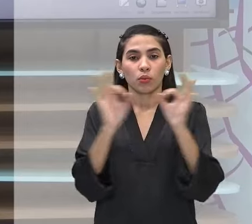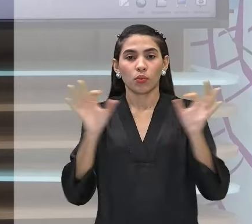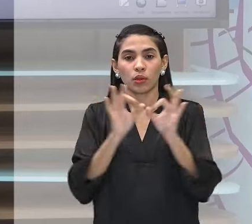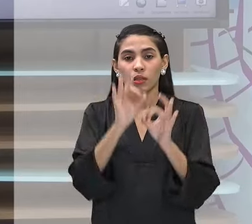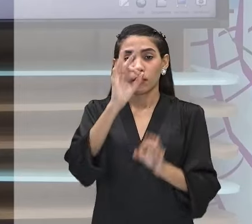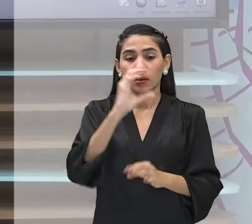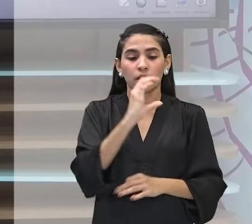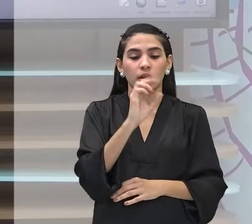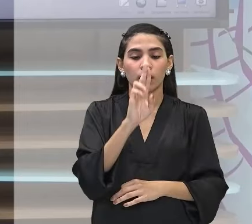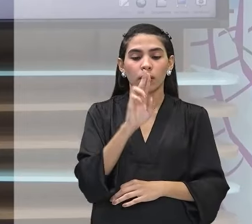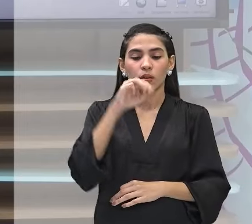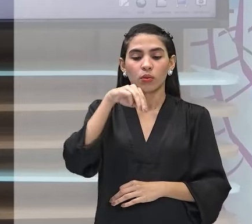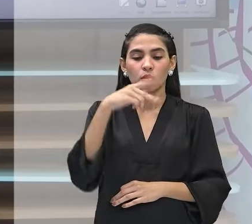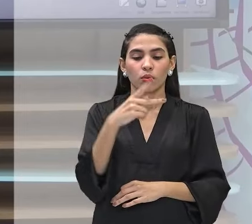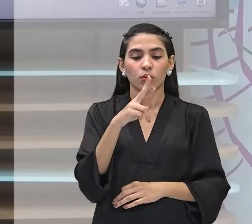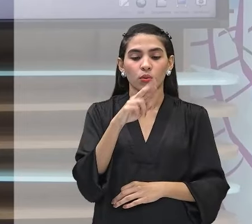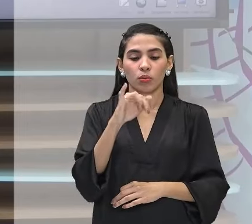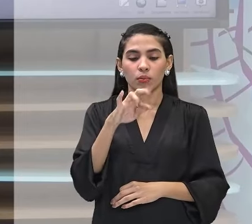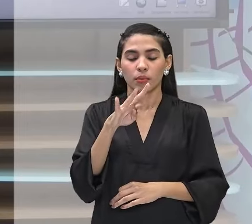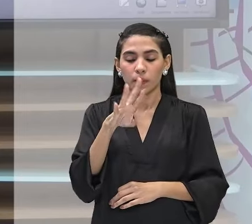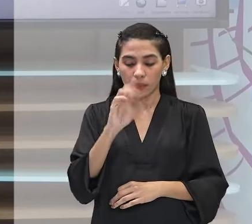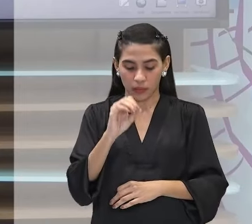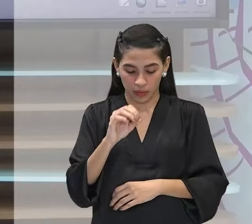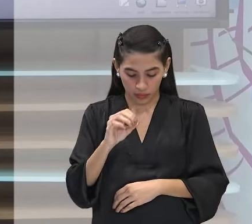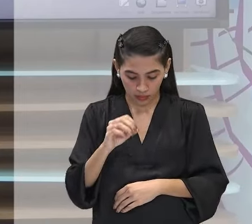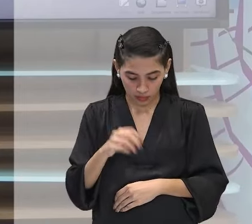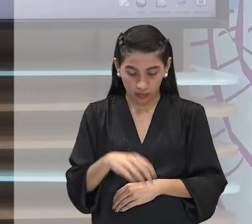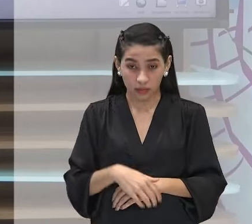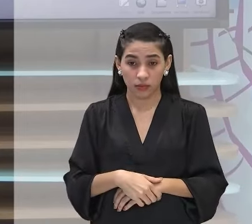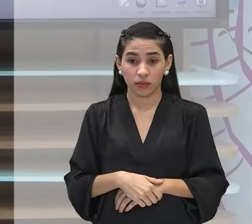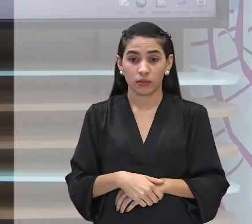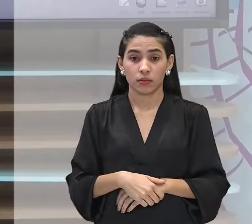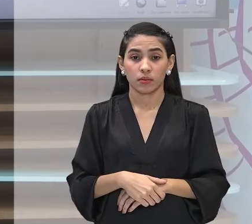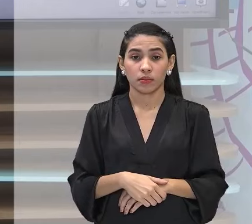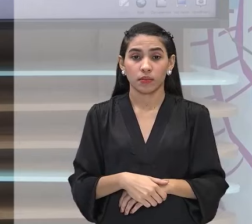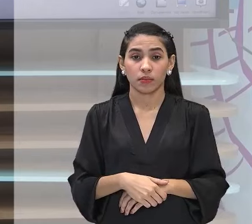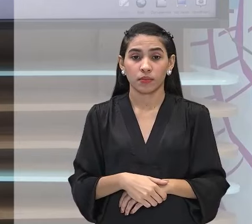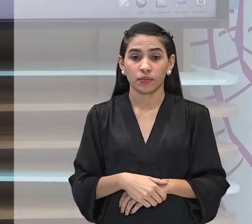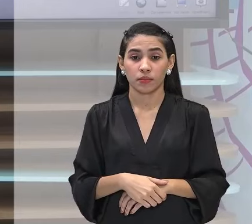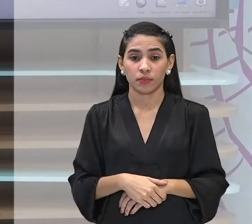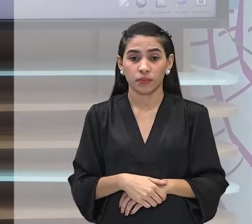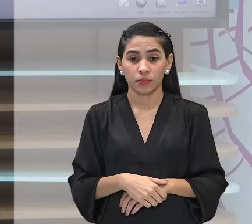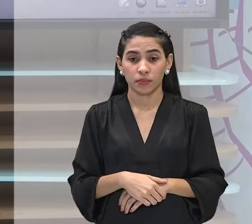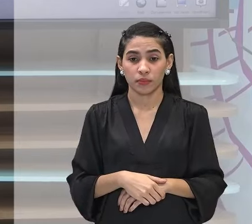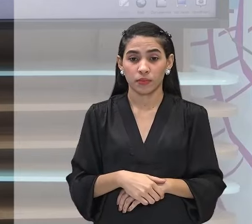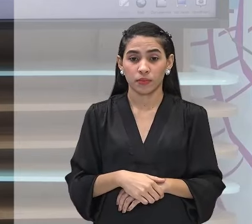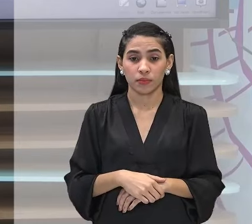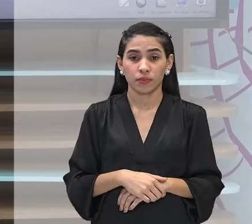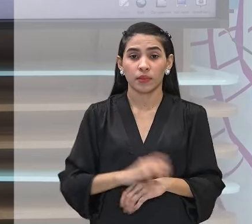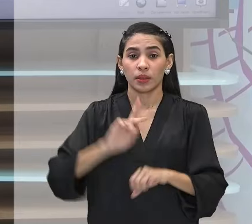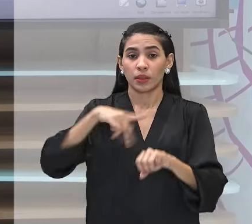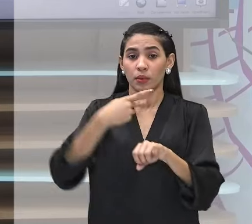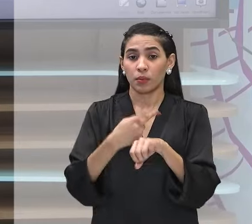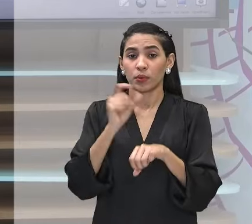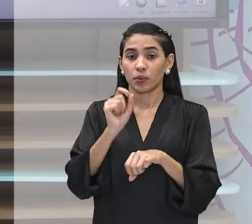né o tamanhão dela o comprimento beleza e aí